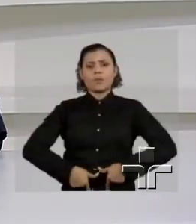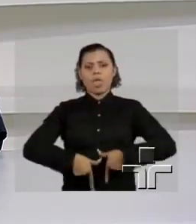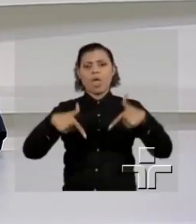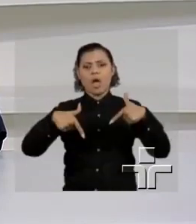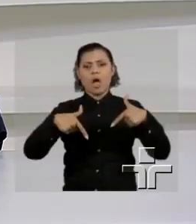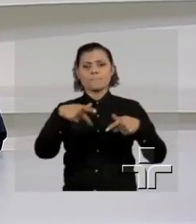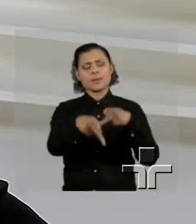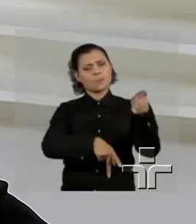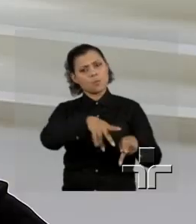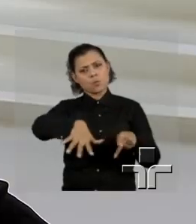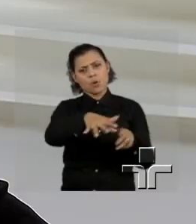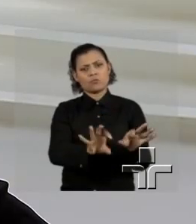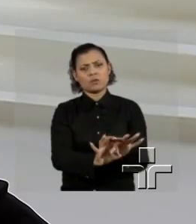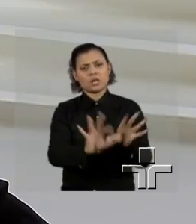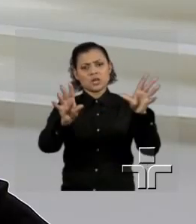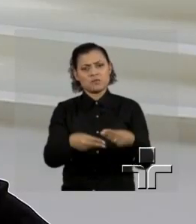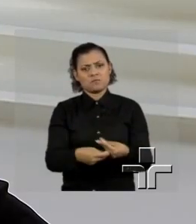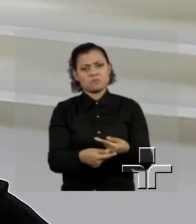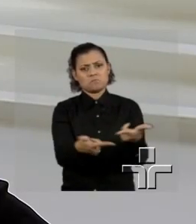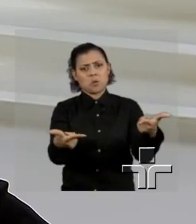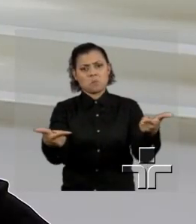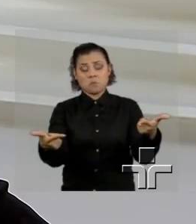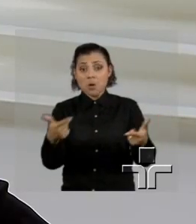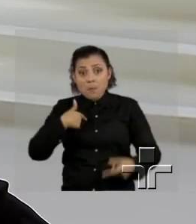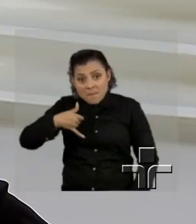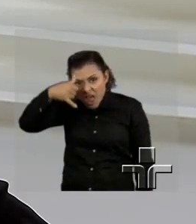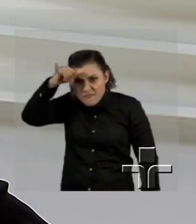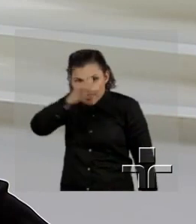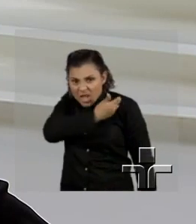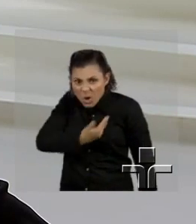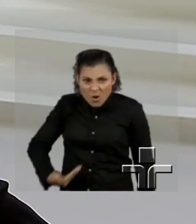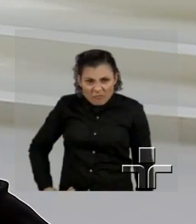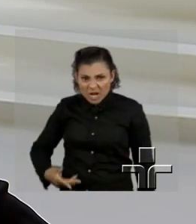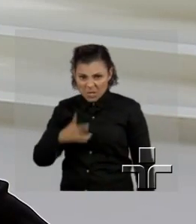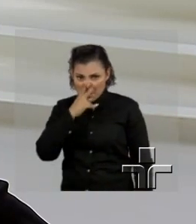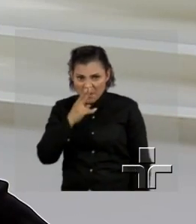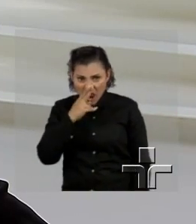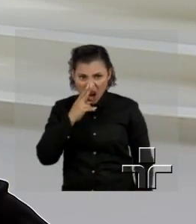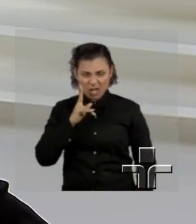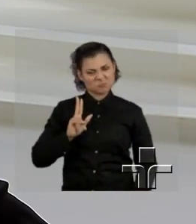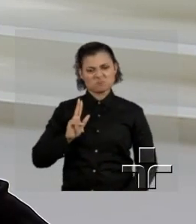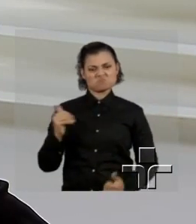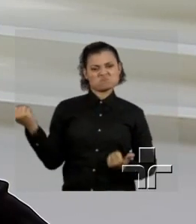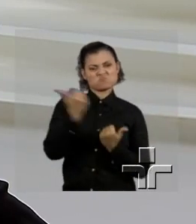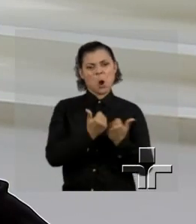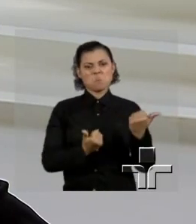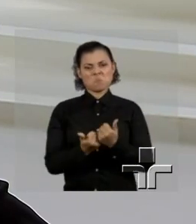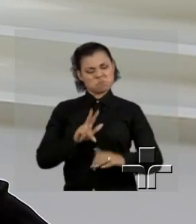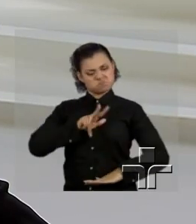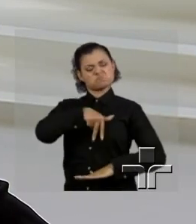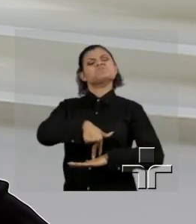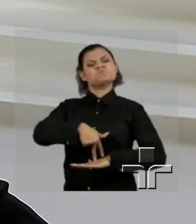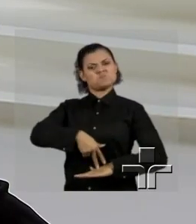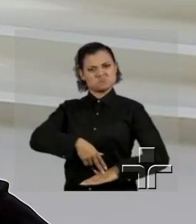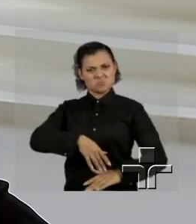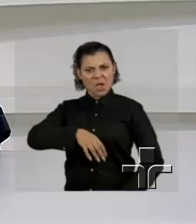o Twitter, o Instagram. Então, mas a moderação claro, continua valendo, né?